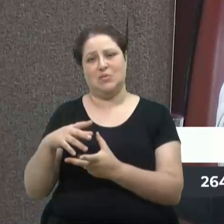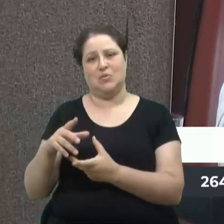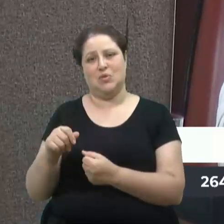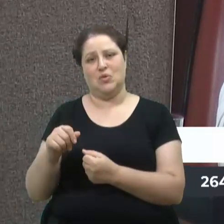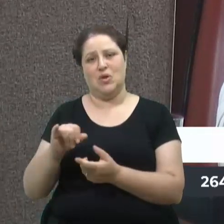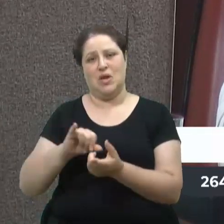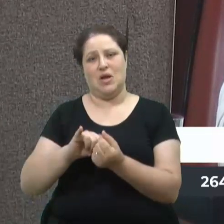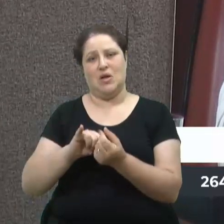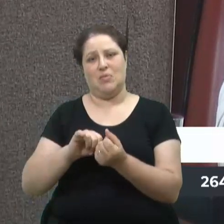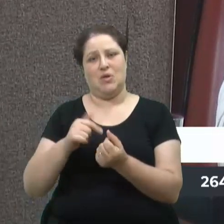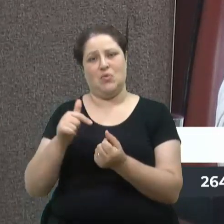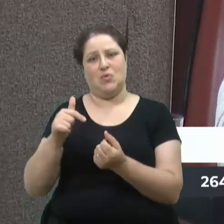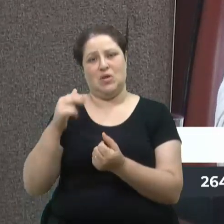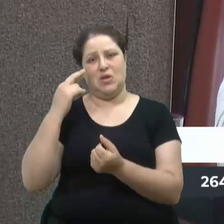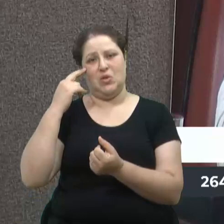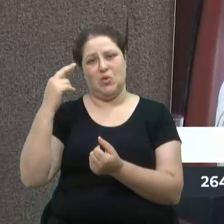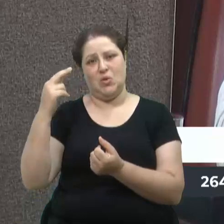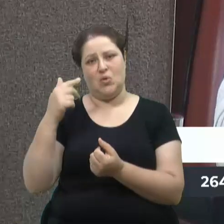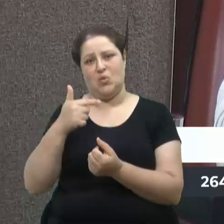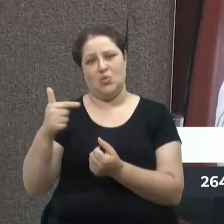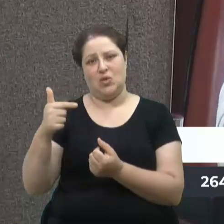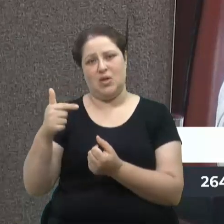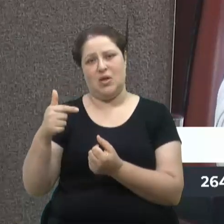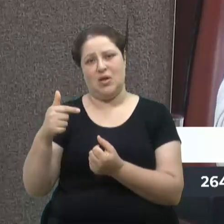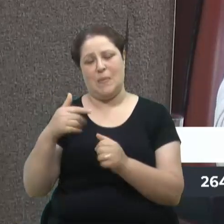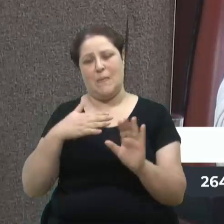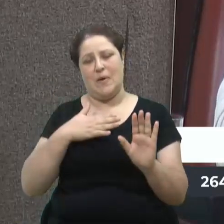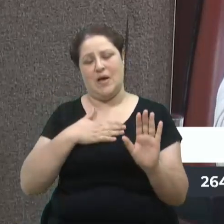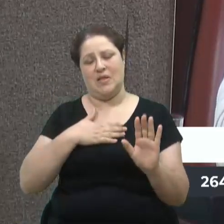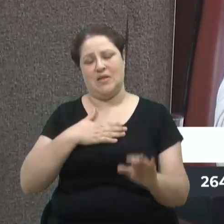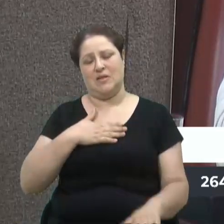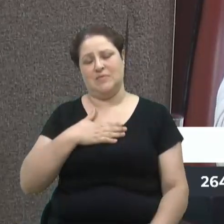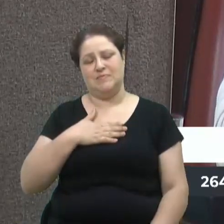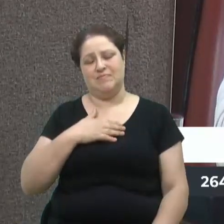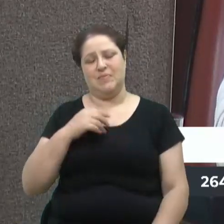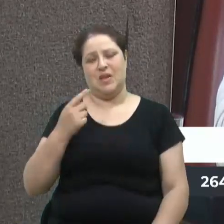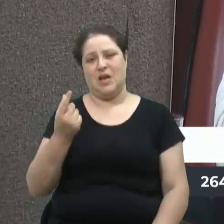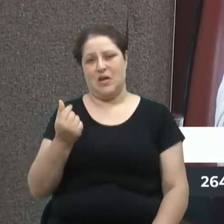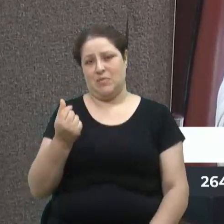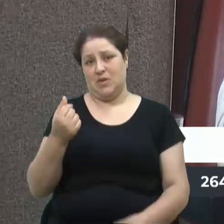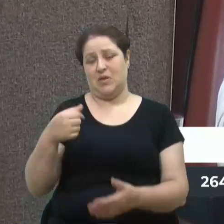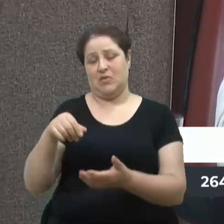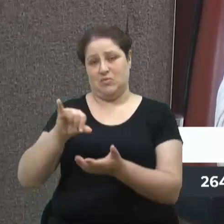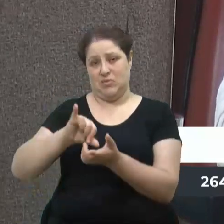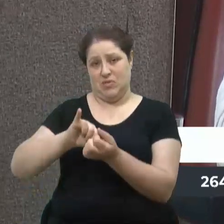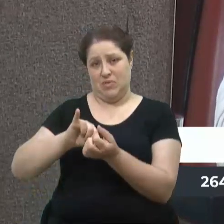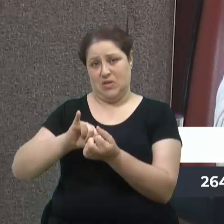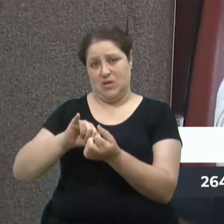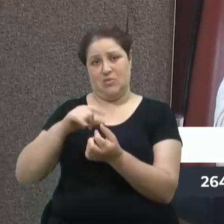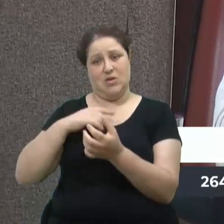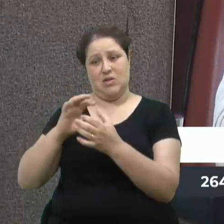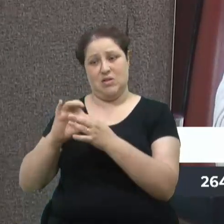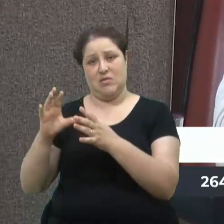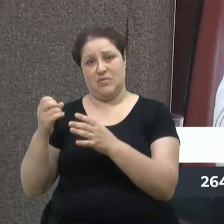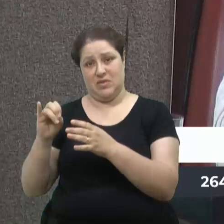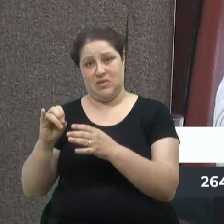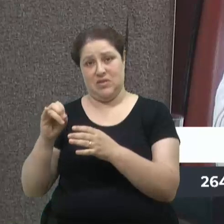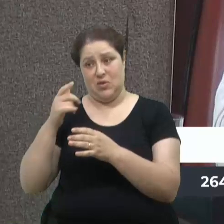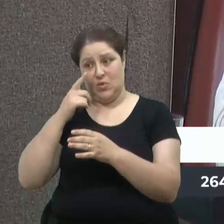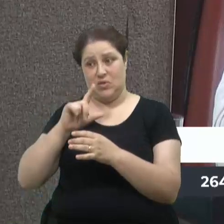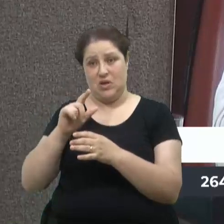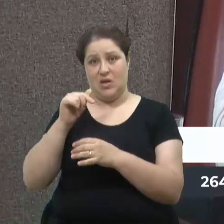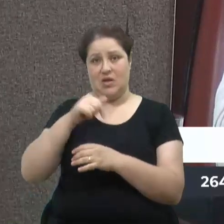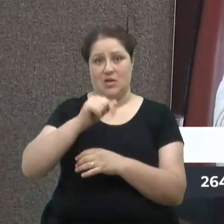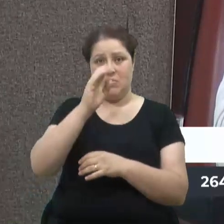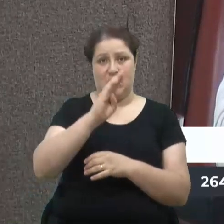pátria, como o senhor diz, né? O capital não tem pátria. Então, o capital está disponível. Se a gente gerar a oportunidade desse capital entrar no